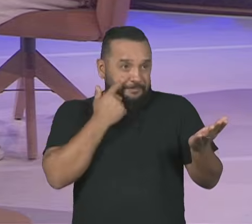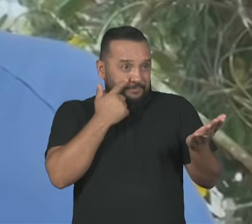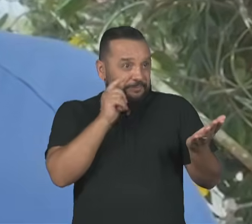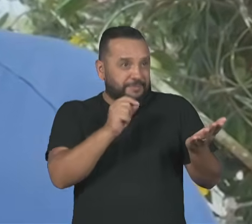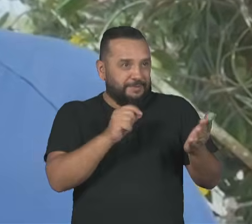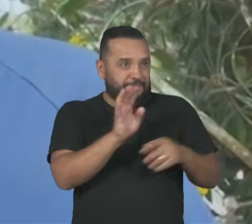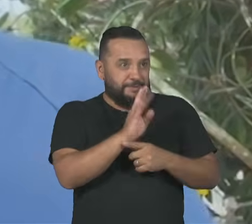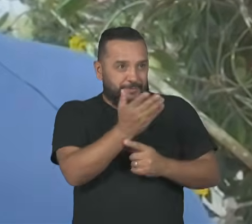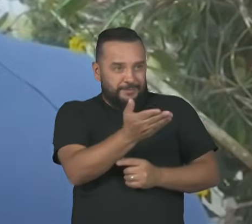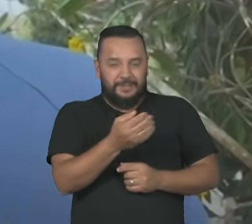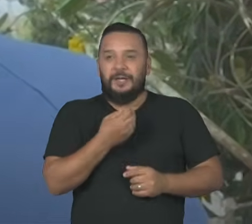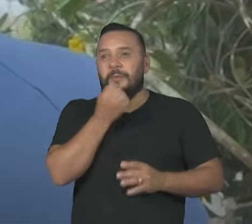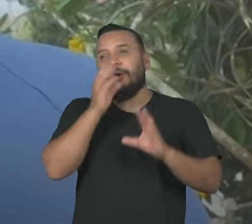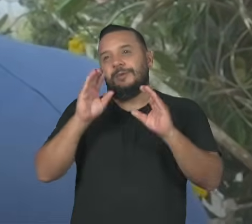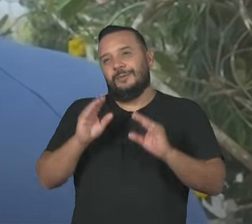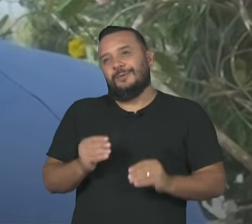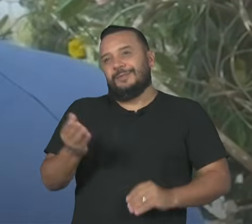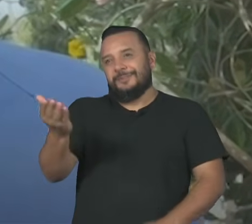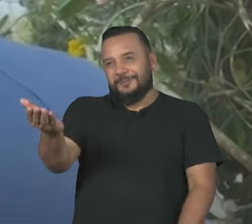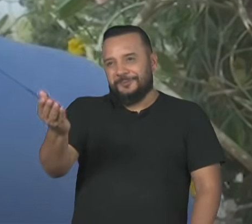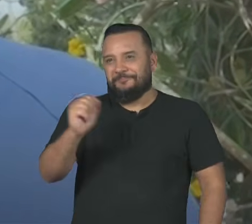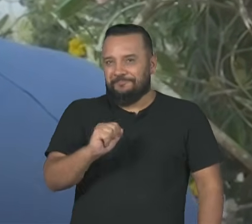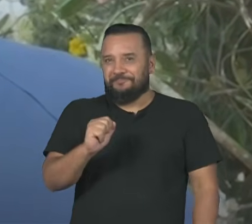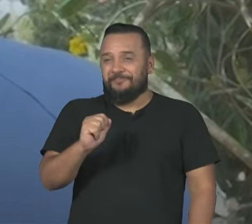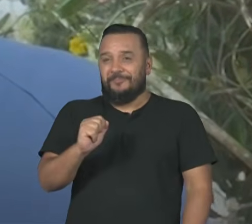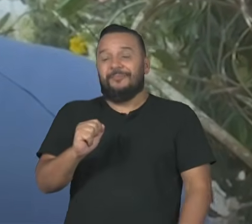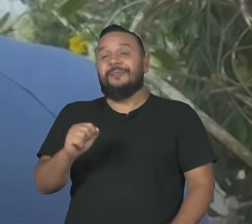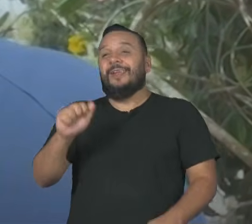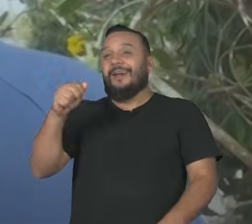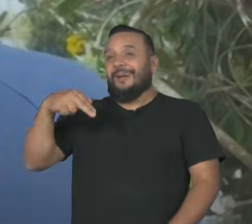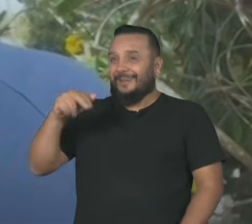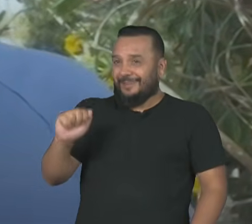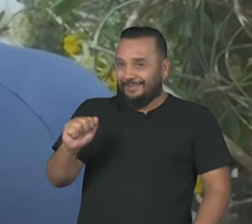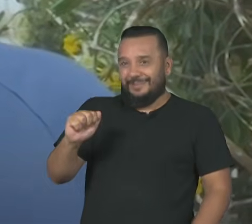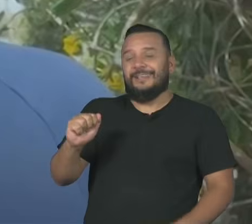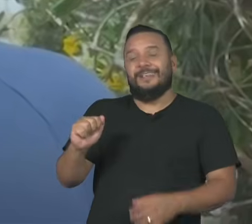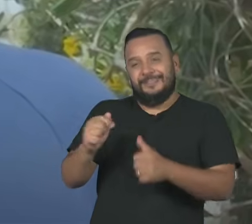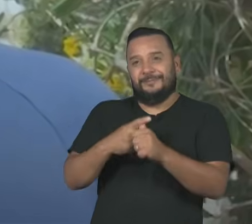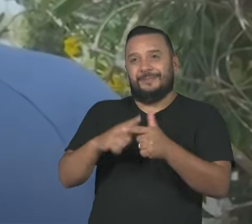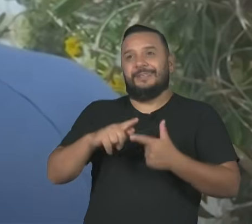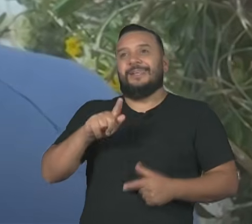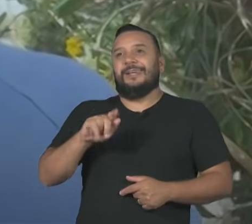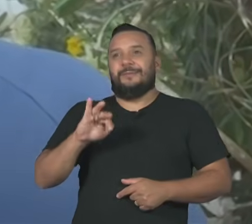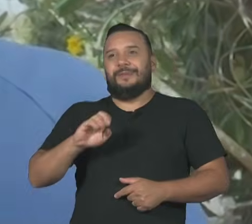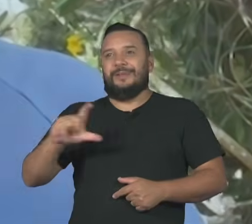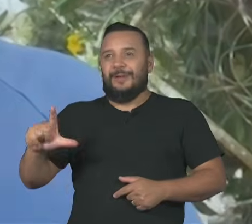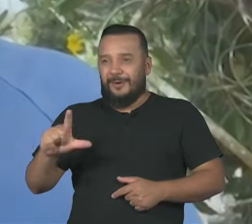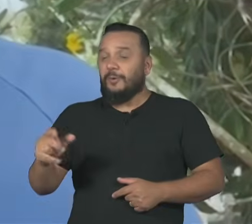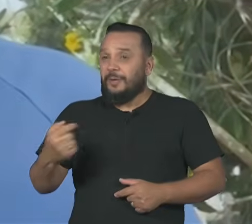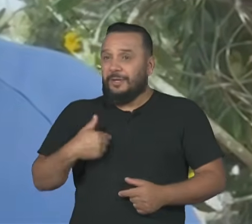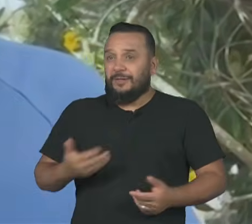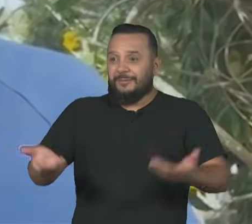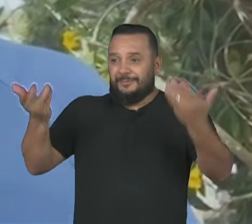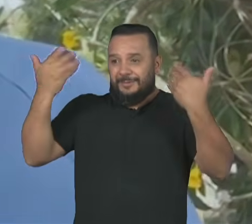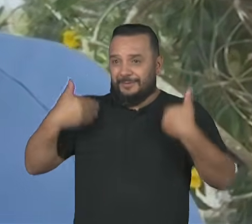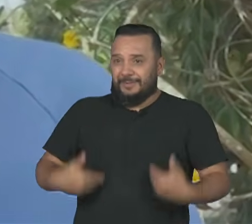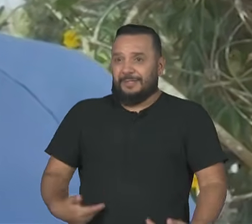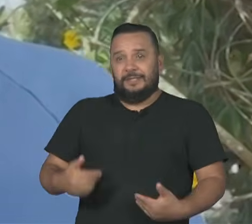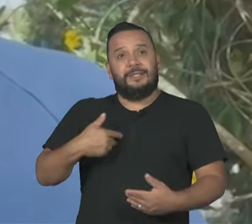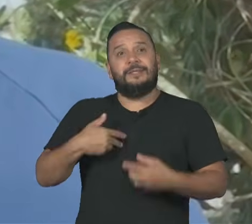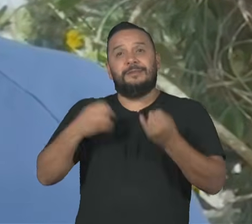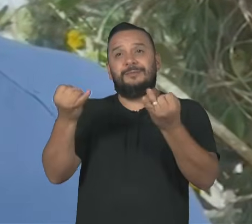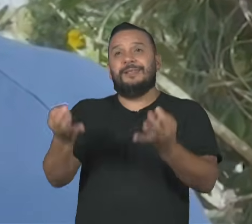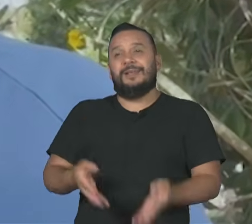lá. Boa noite, Gabriel Chalita, e boa noite, Ana Lúcia Torre. Aqui estou eu para reafirmar mais uma vez a